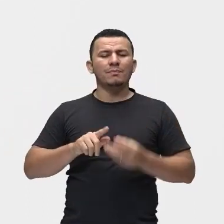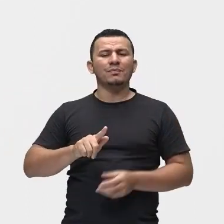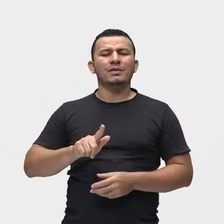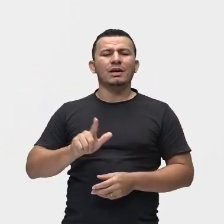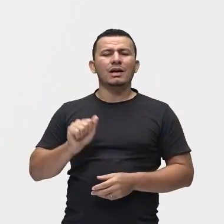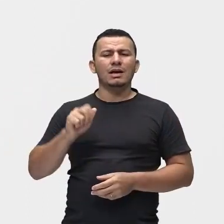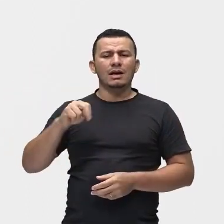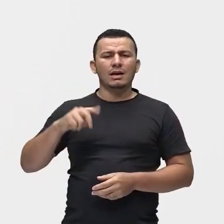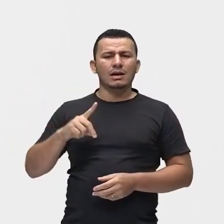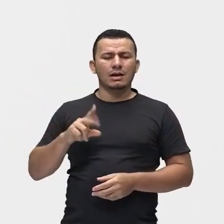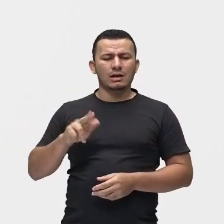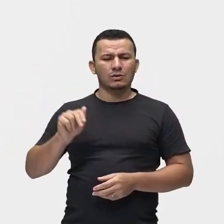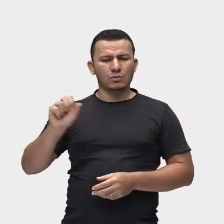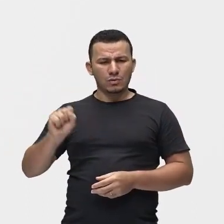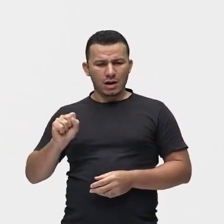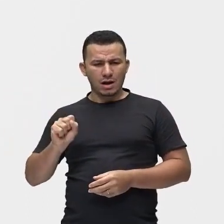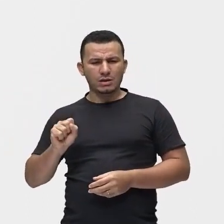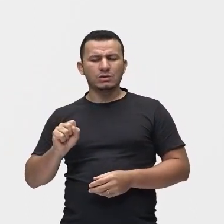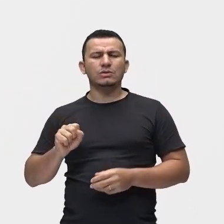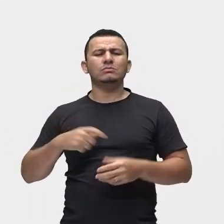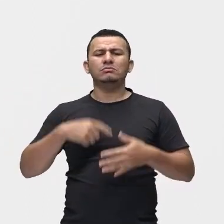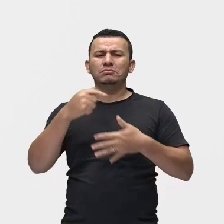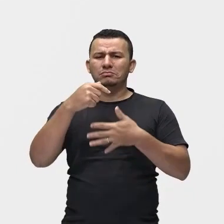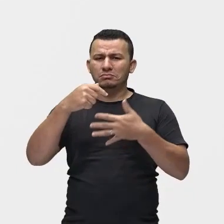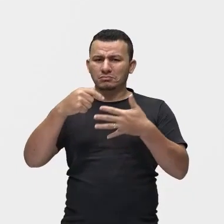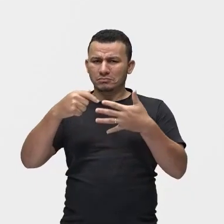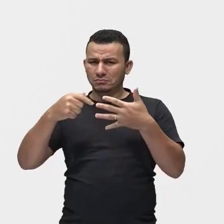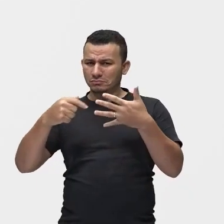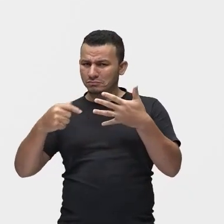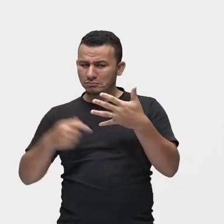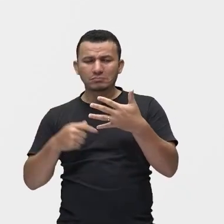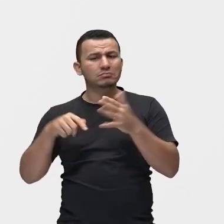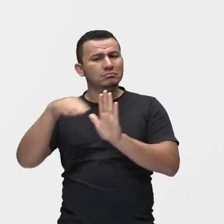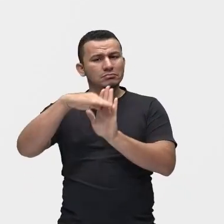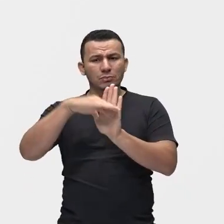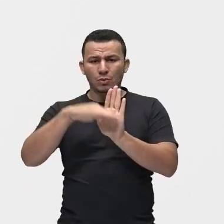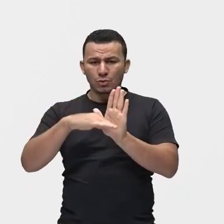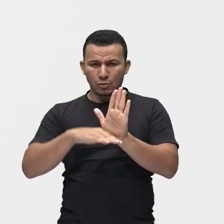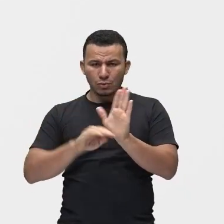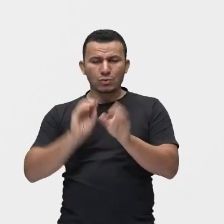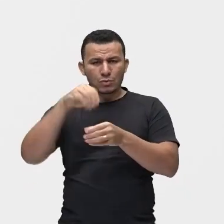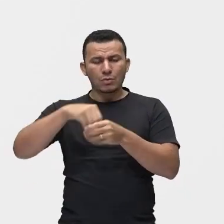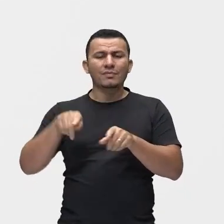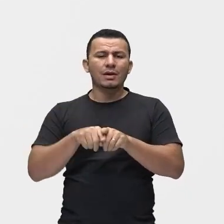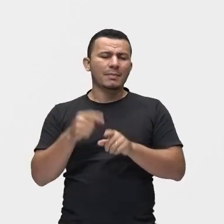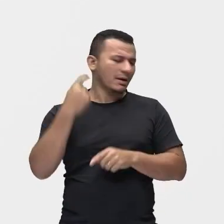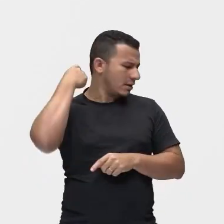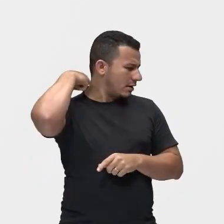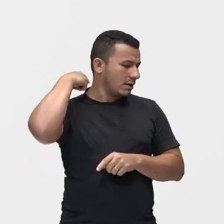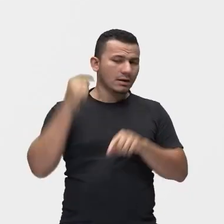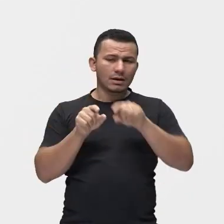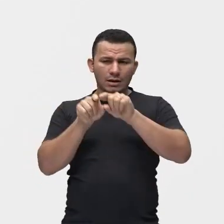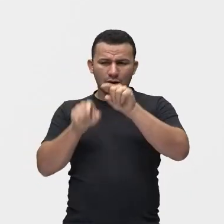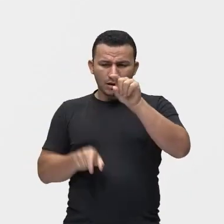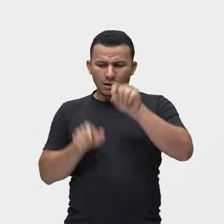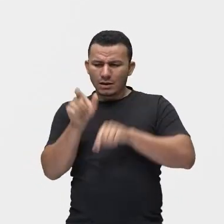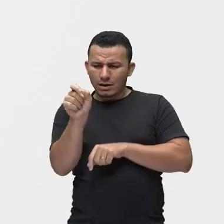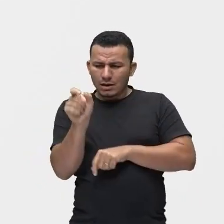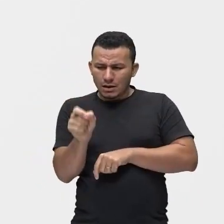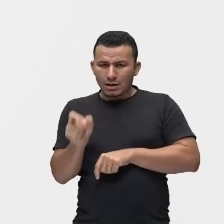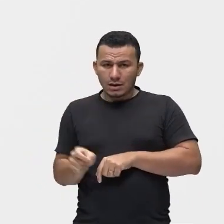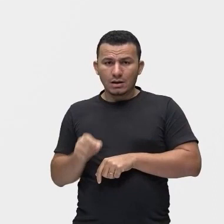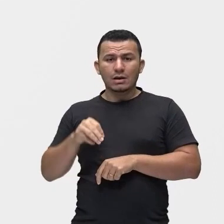sudoríparas, glândulas sebáceas, glândulas mamárias, lacrimais, medula, né? Então aí a medula da adrenal